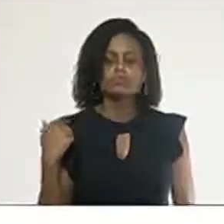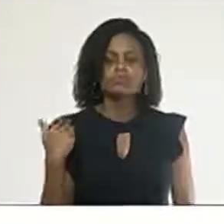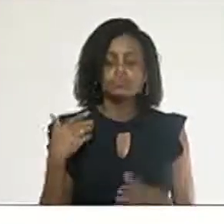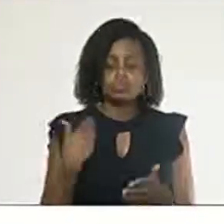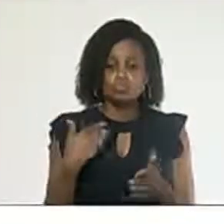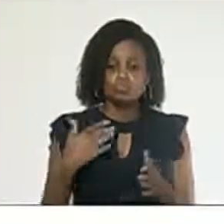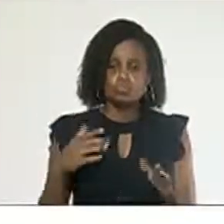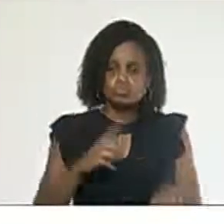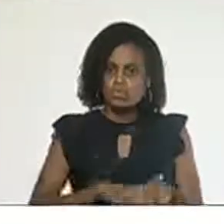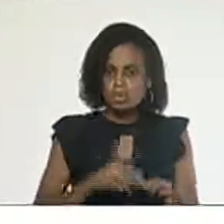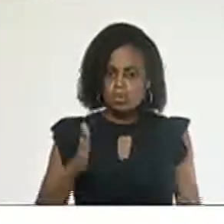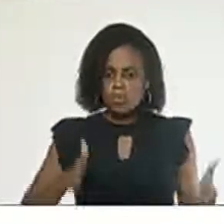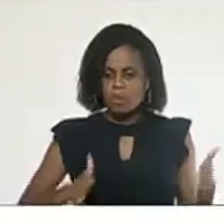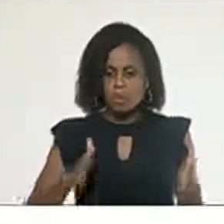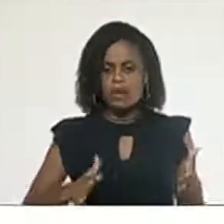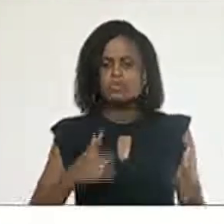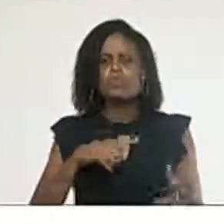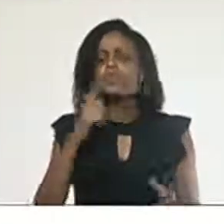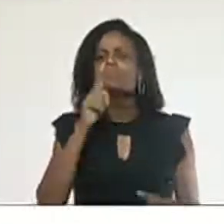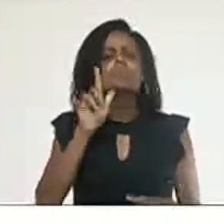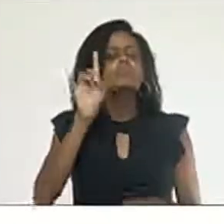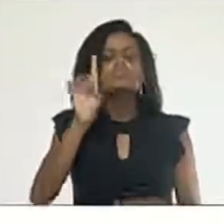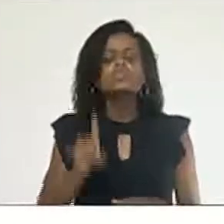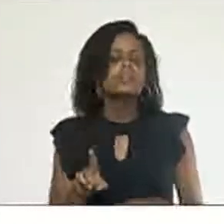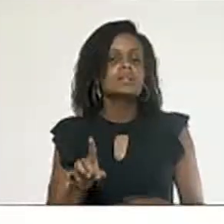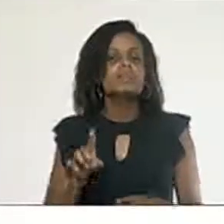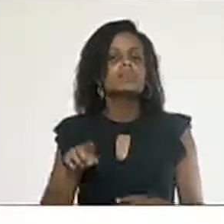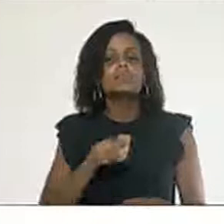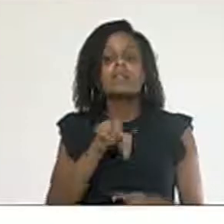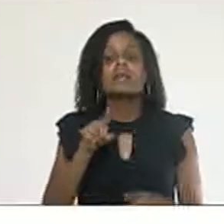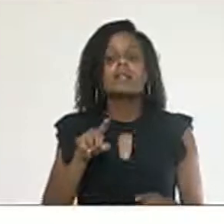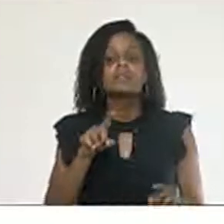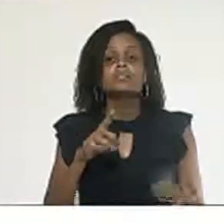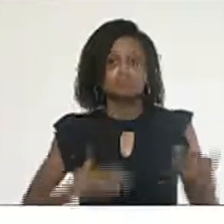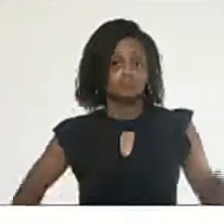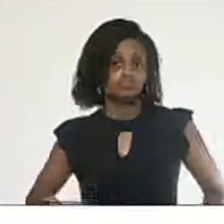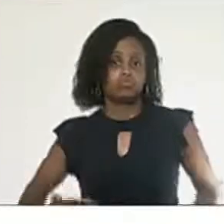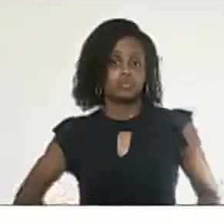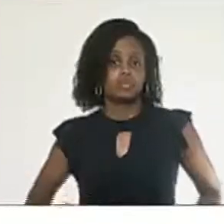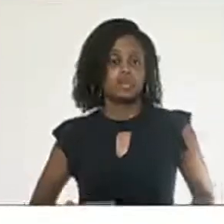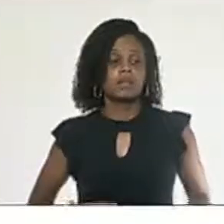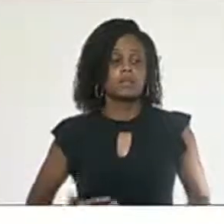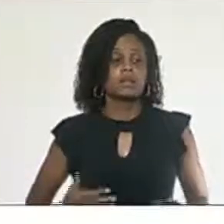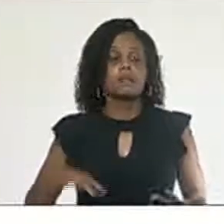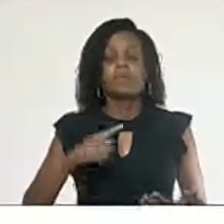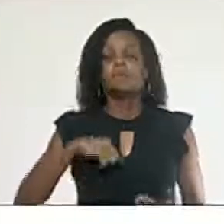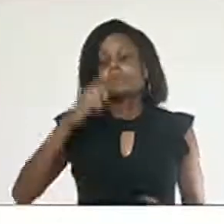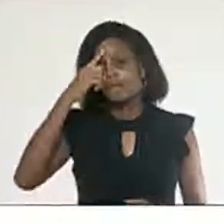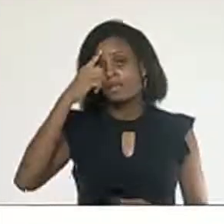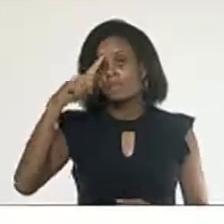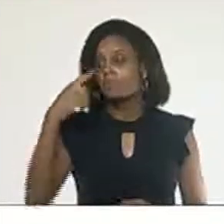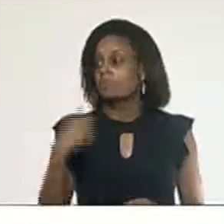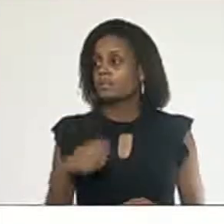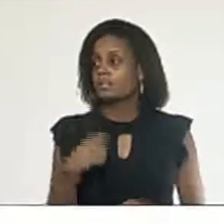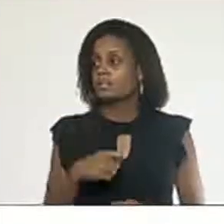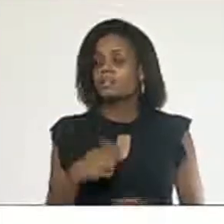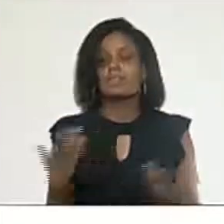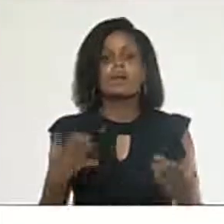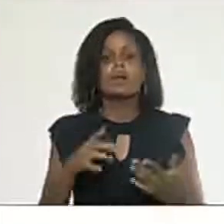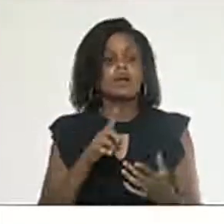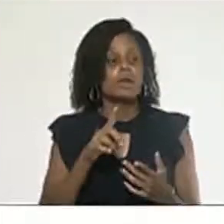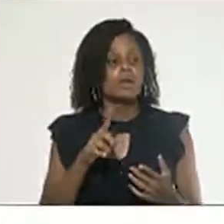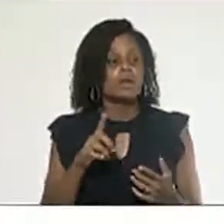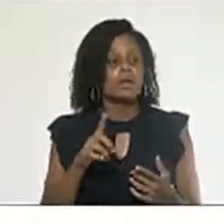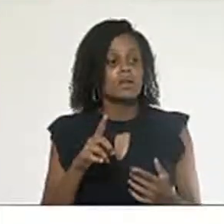um mínimo de garantia de direito para essas trabalhadoras domésticas, mas a gente precisa lembrar que foi o atual presidente